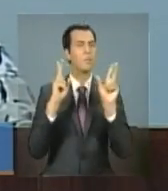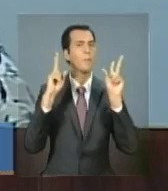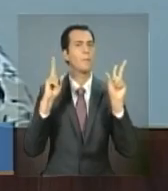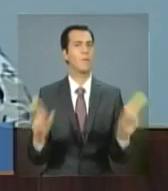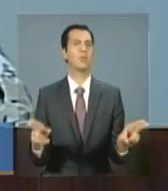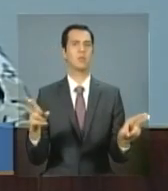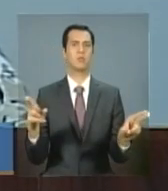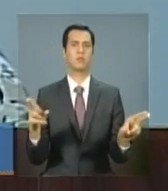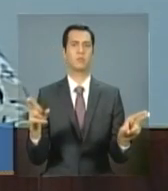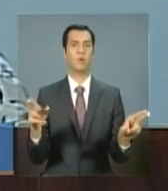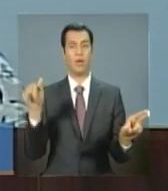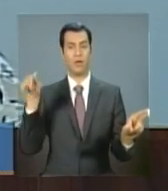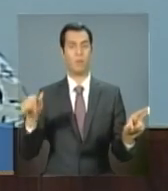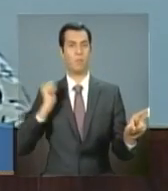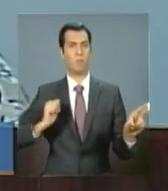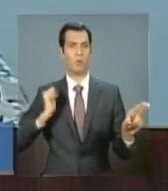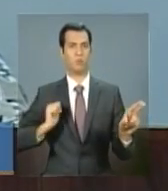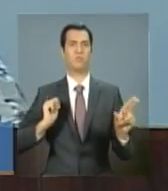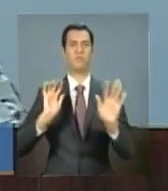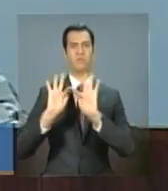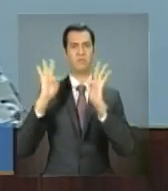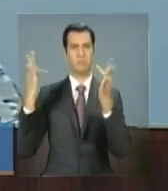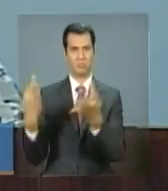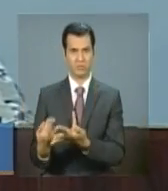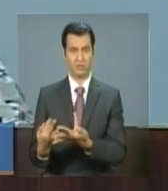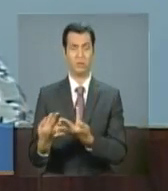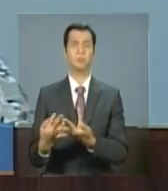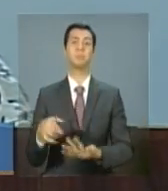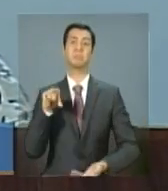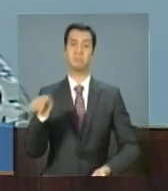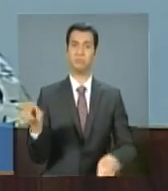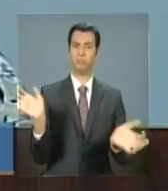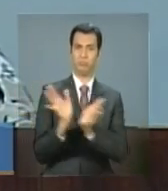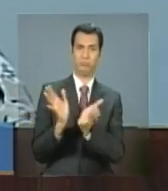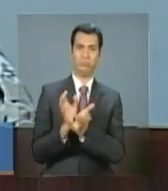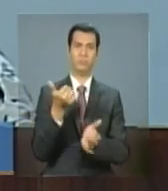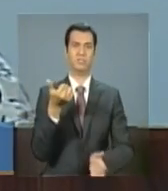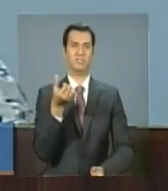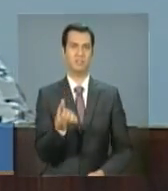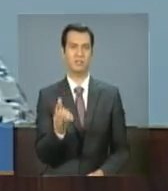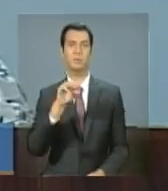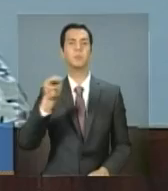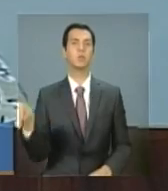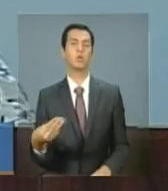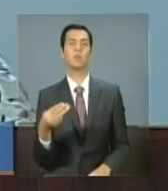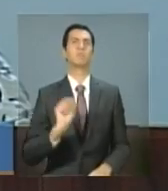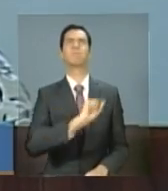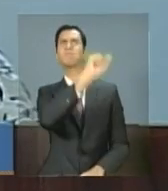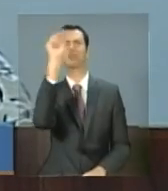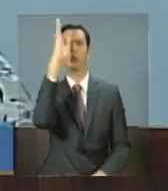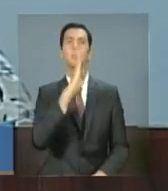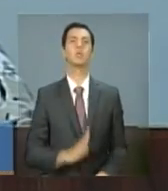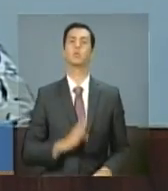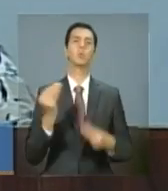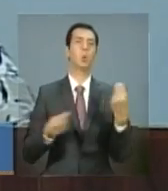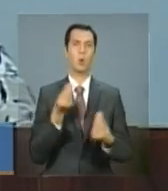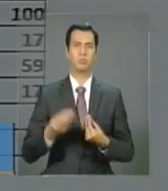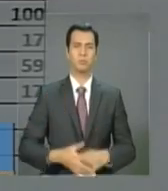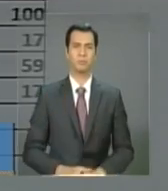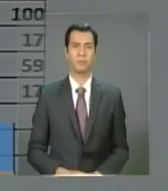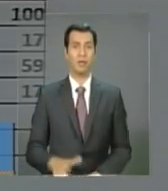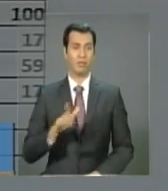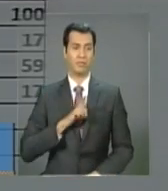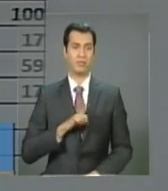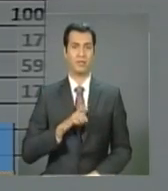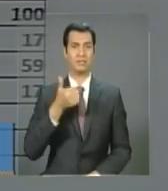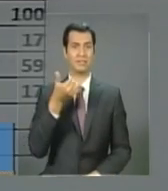no programa Bolsa Família. E esses 16 milhões se distribuem no Brasil da seguinte forma. Nós temos